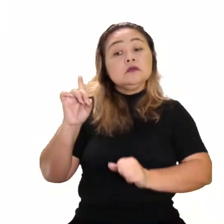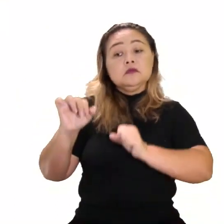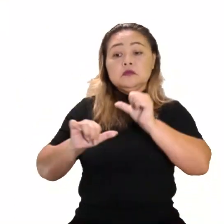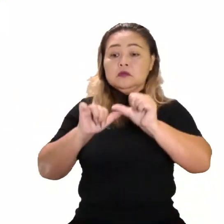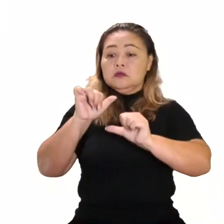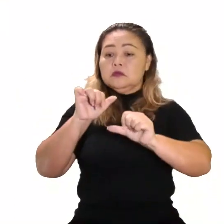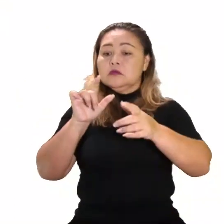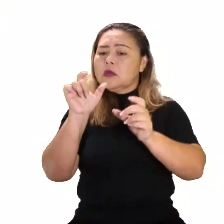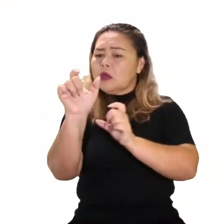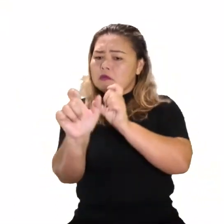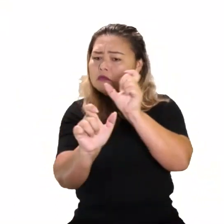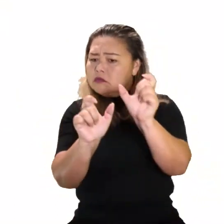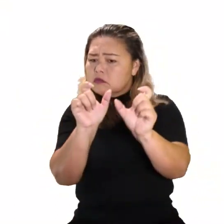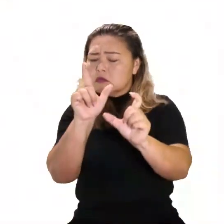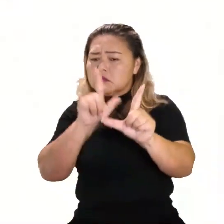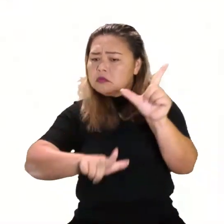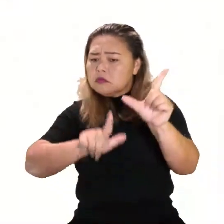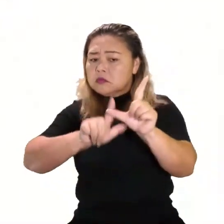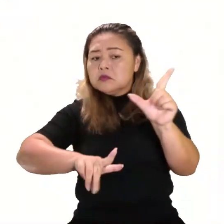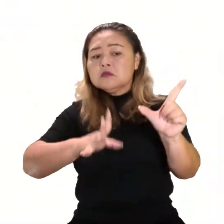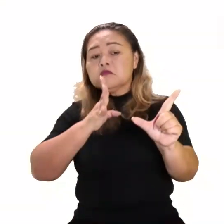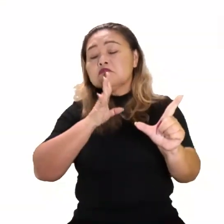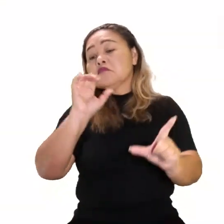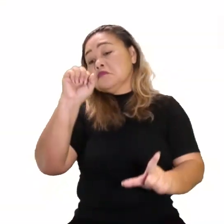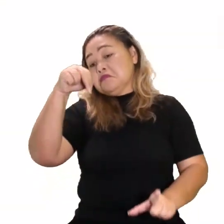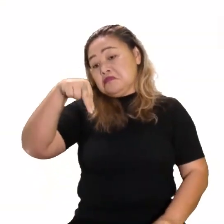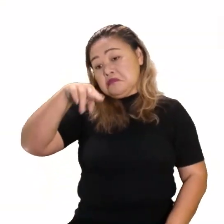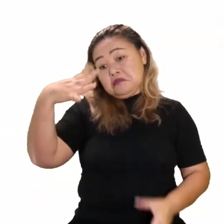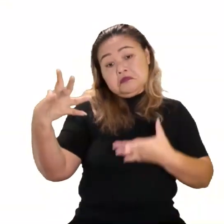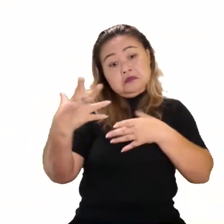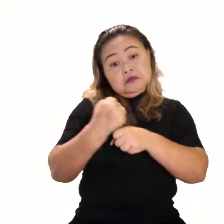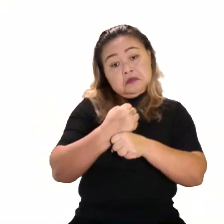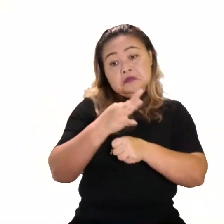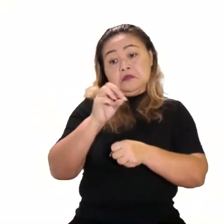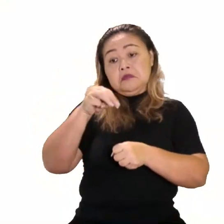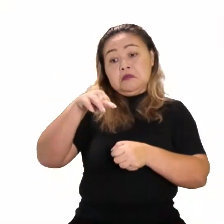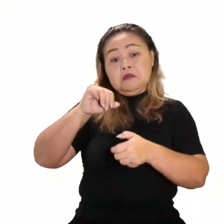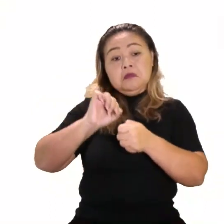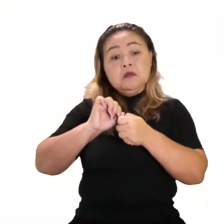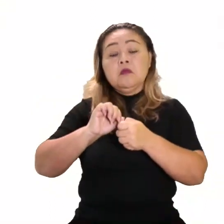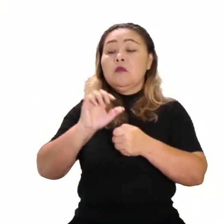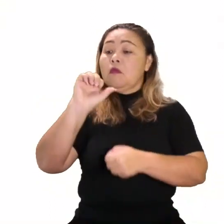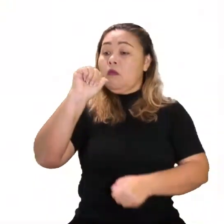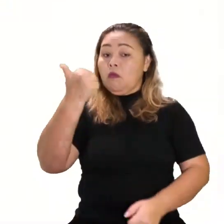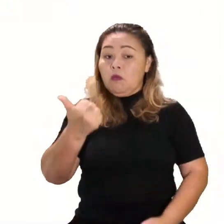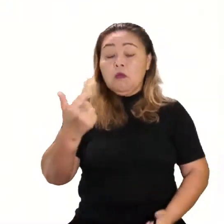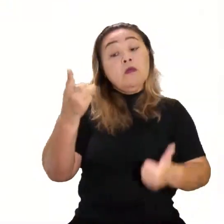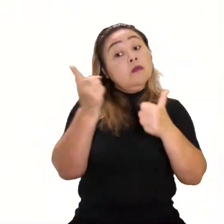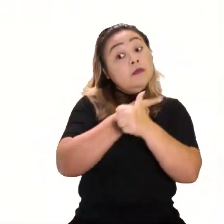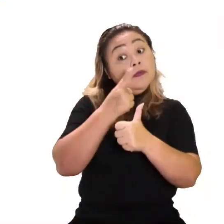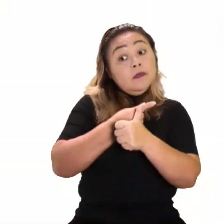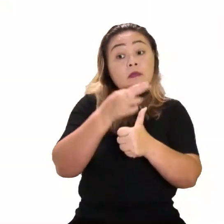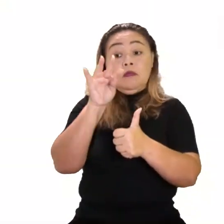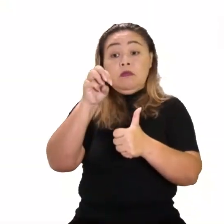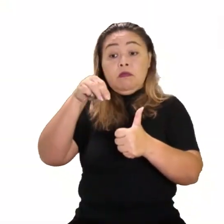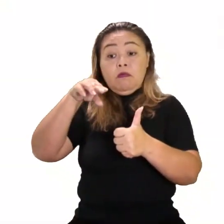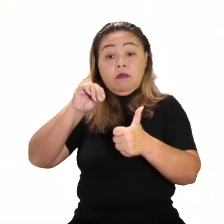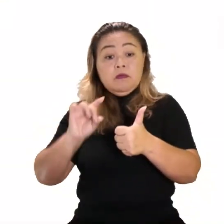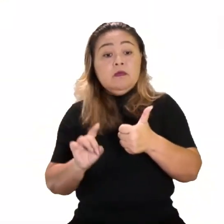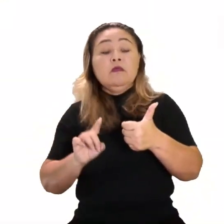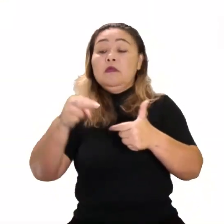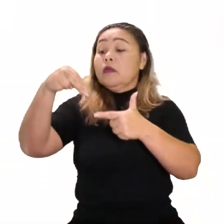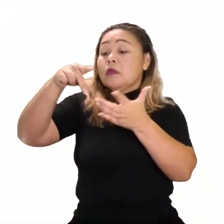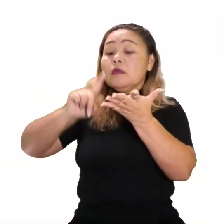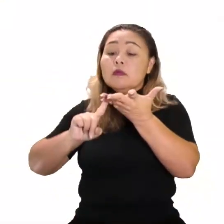os elementos, né? Os elementos todos são conhecidos. O SN é a soma dos termos, o A1 é o nosso primeiro termo,